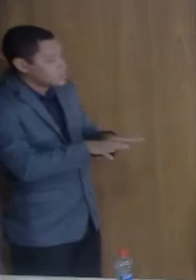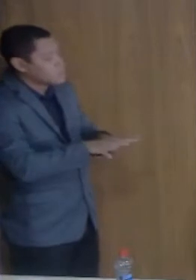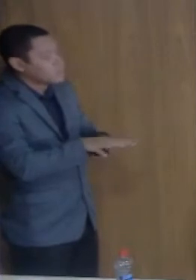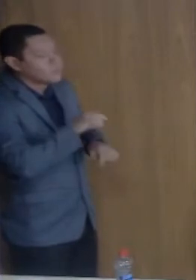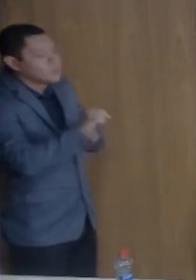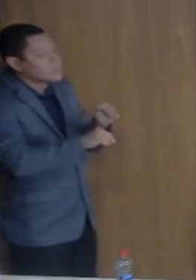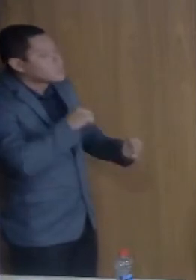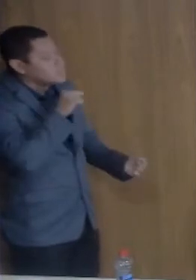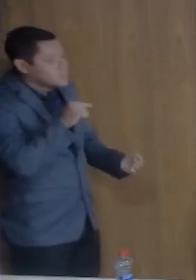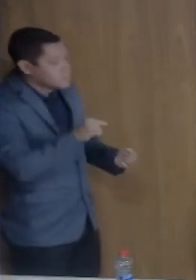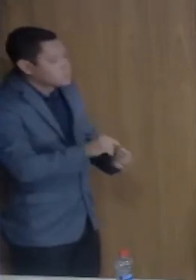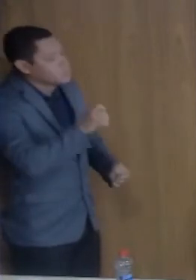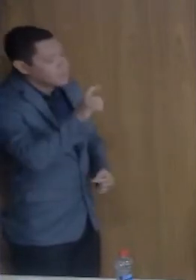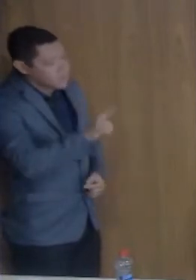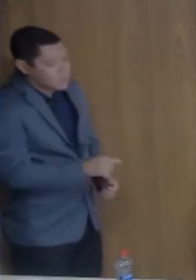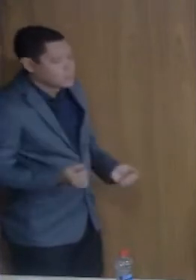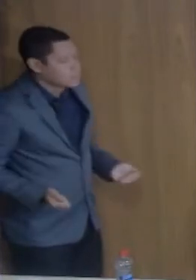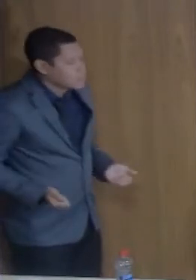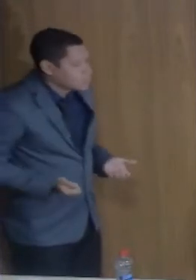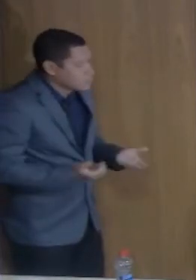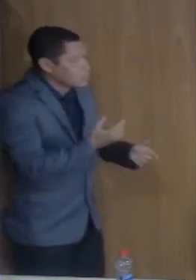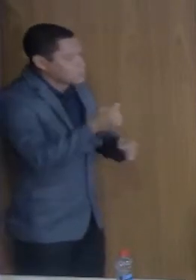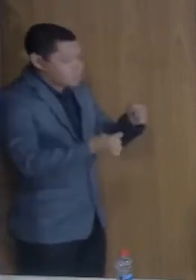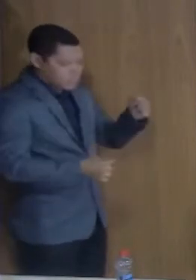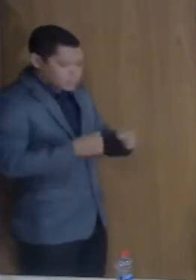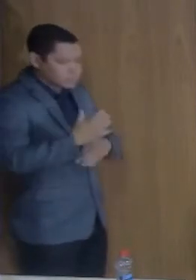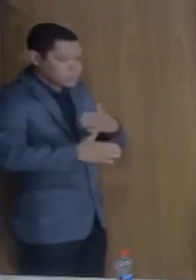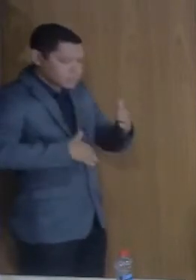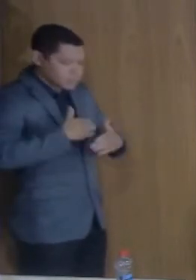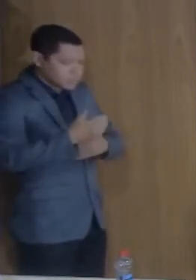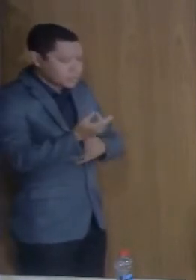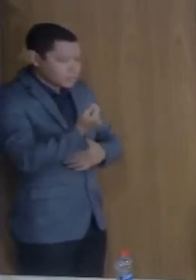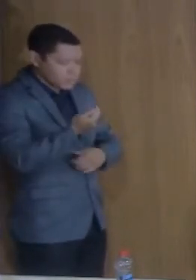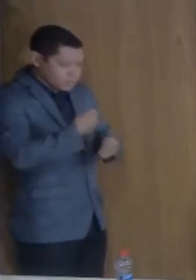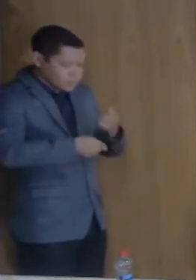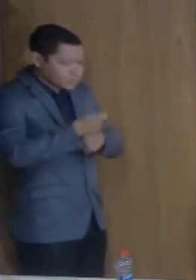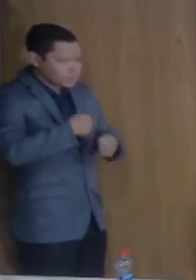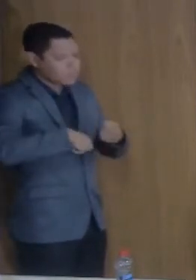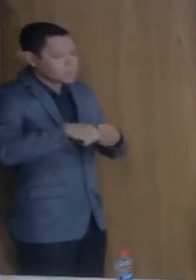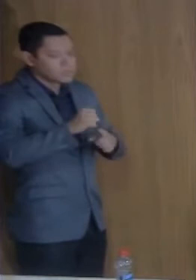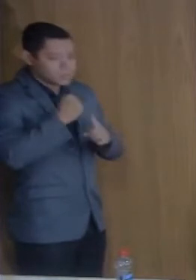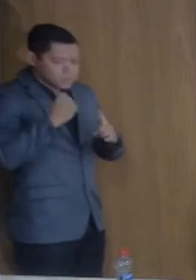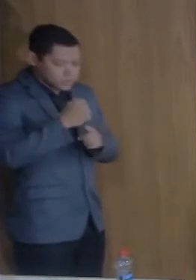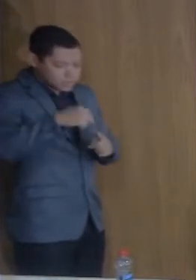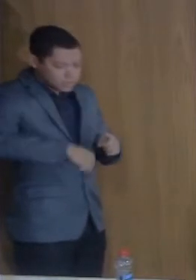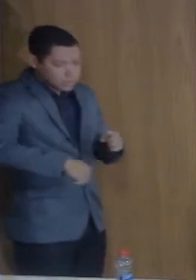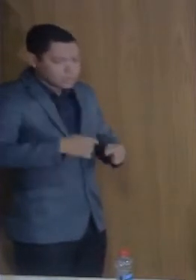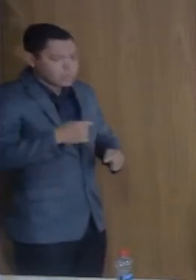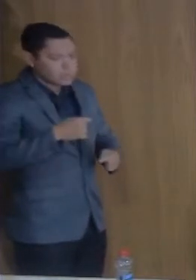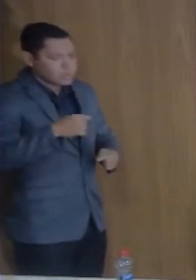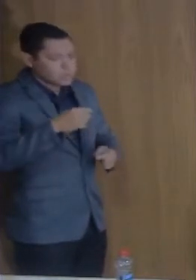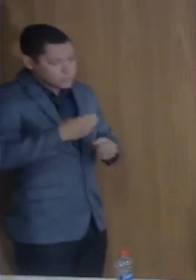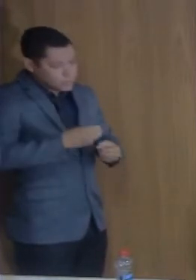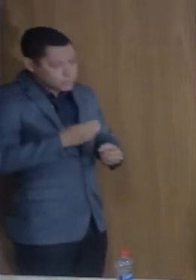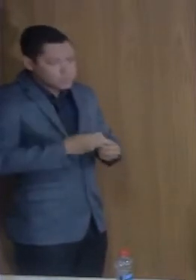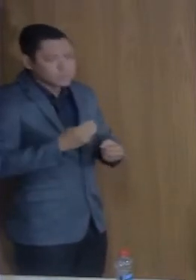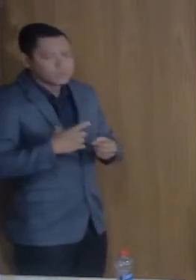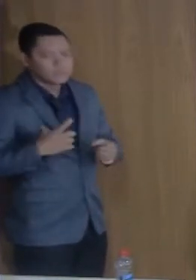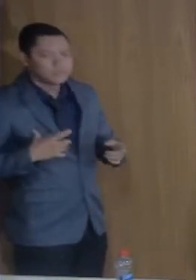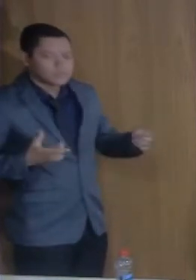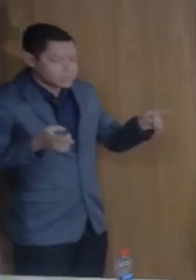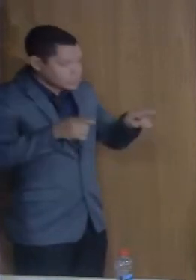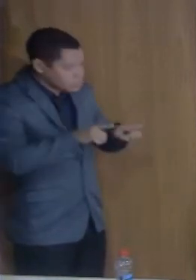de promover a política de desenvolvimento econômico e social do município e que atuará ao lado do